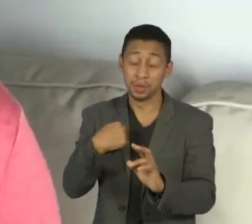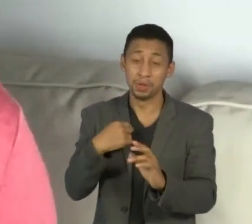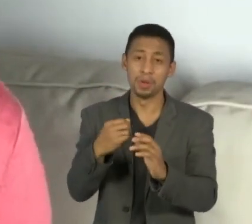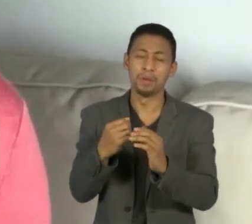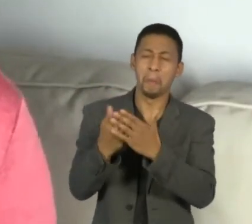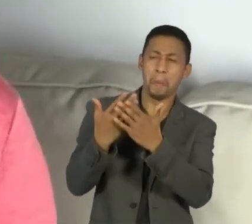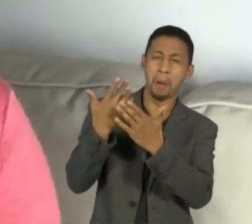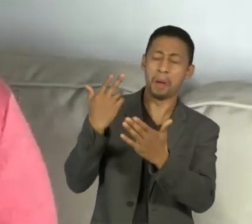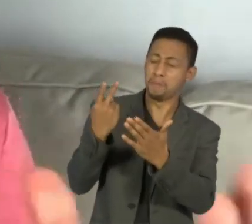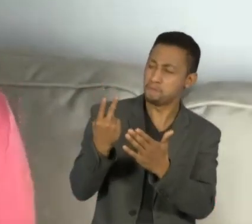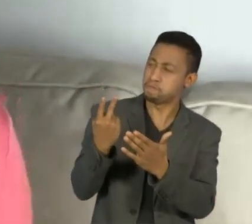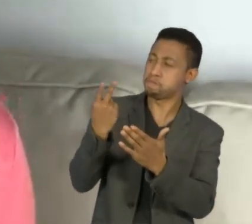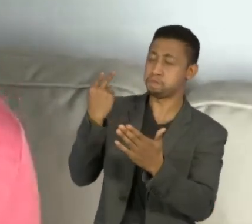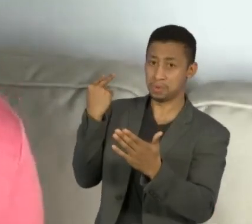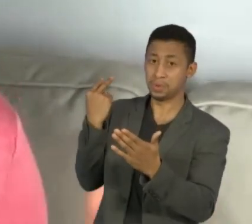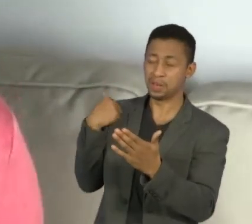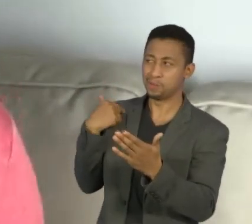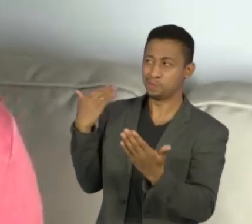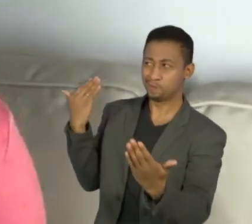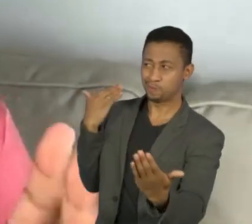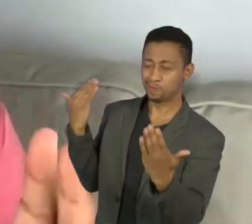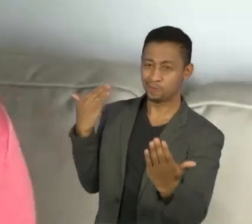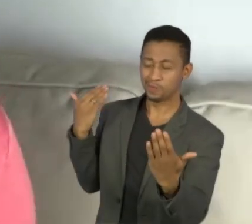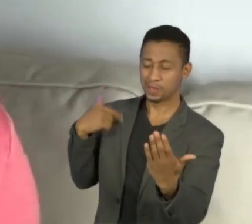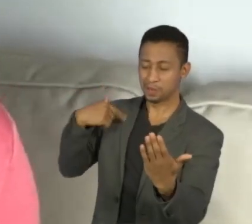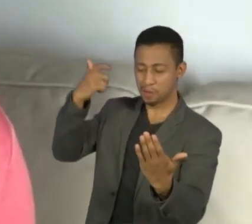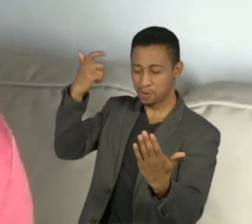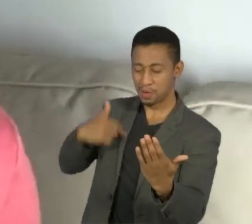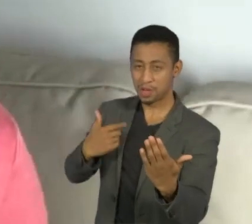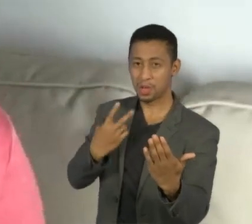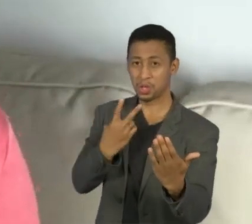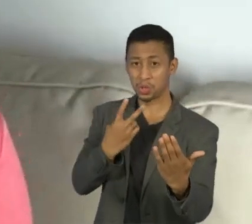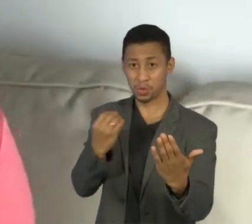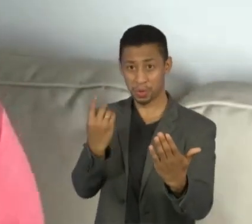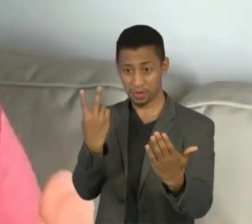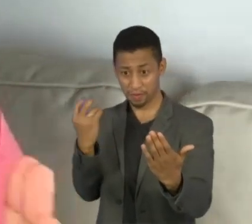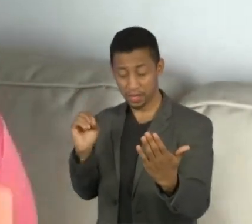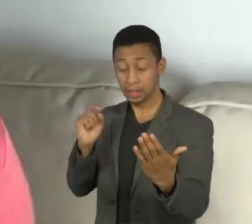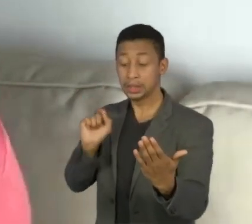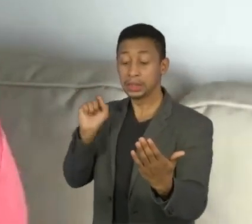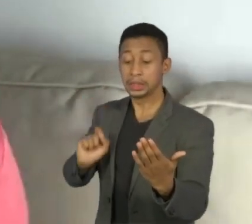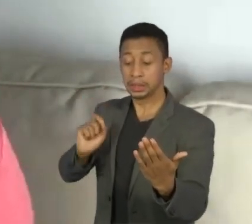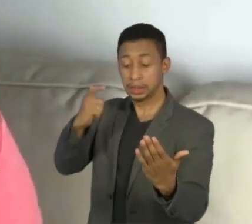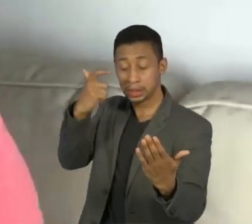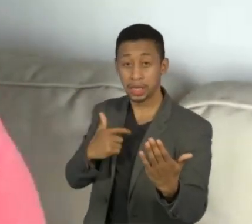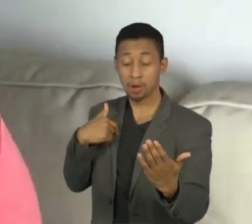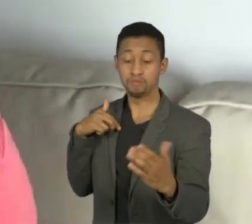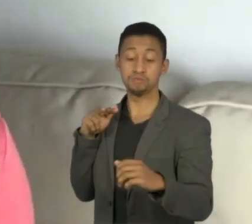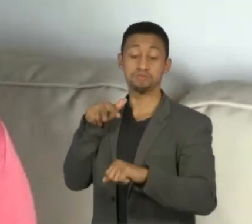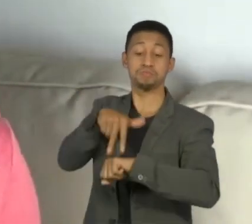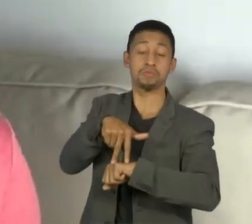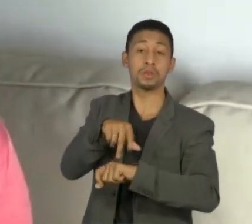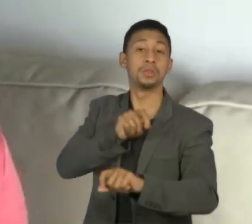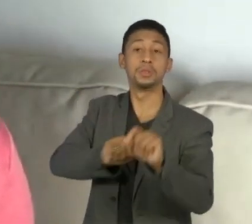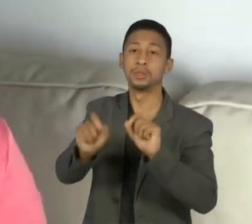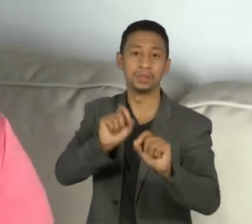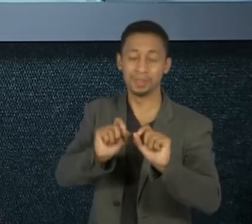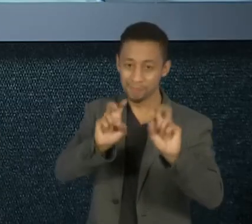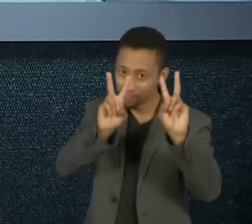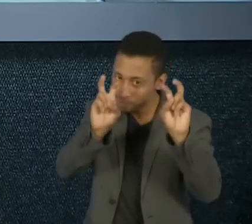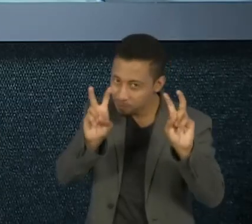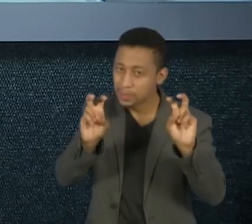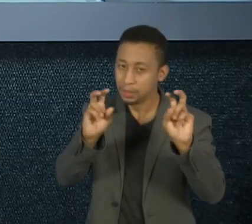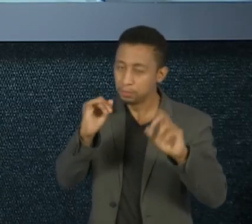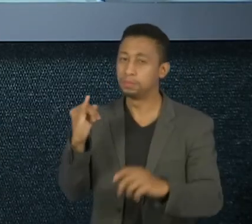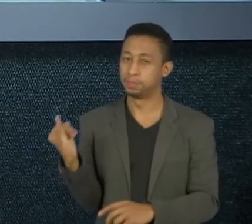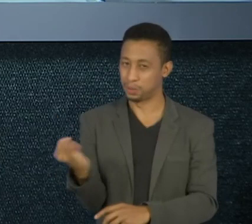e nós nos perguntemos quem fui eu no ano de 2020. Onde eu me posicionei numa pauta tão importante